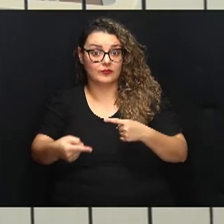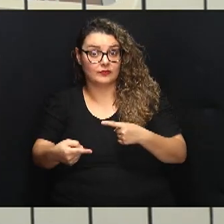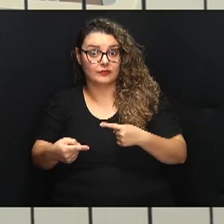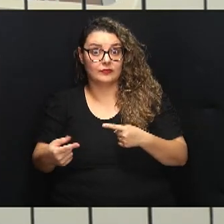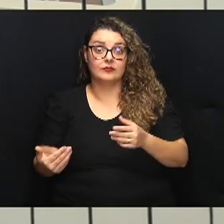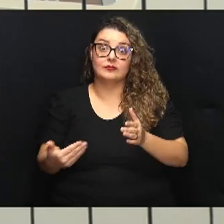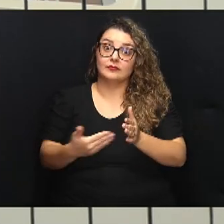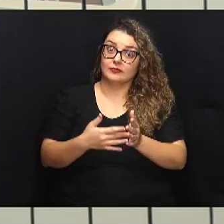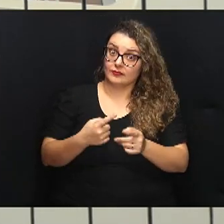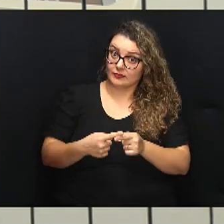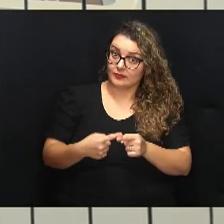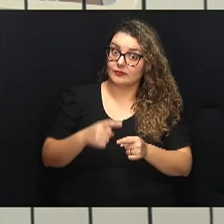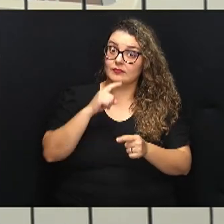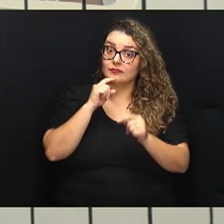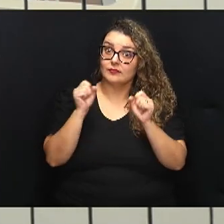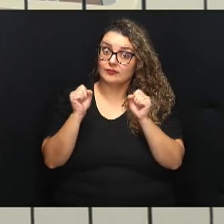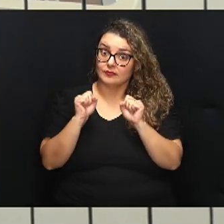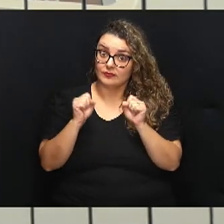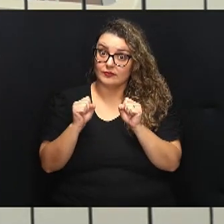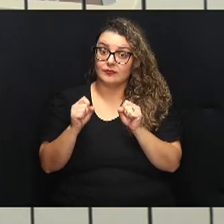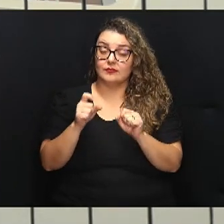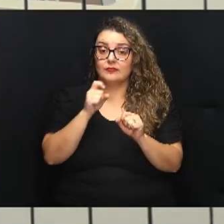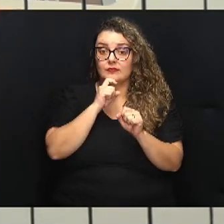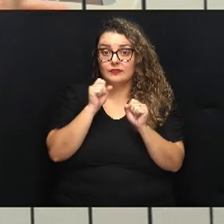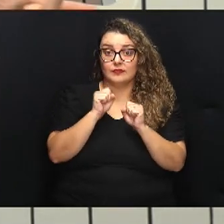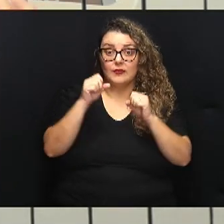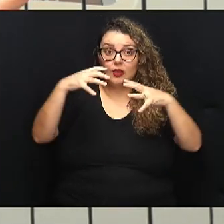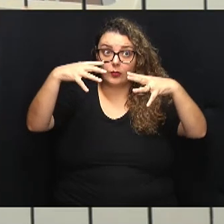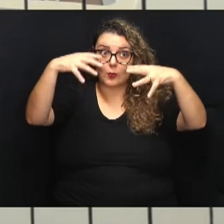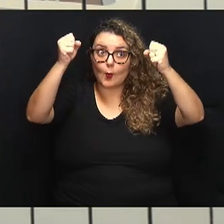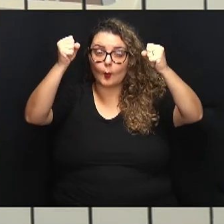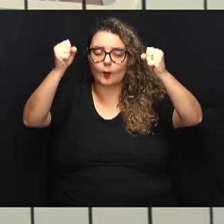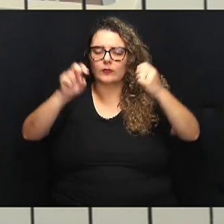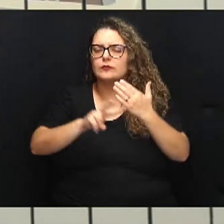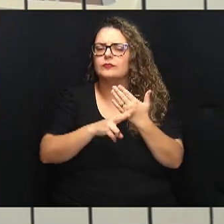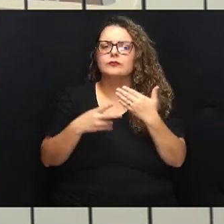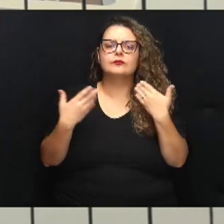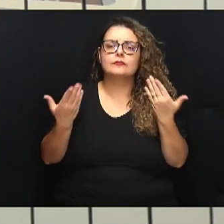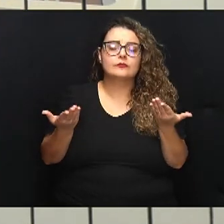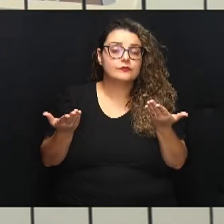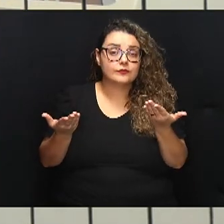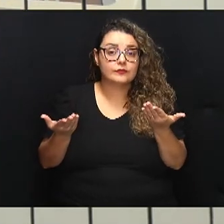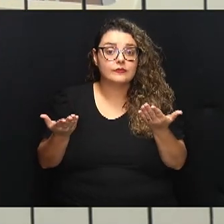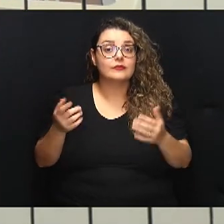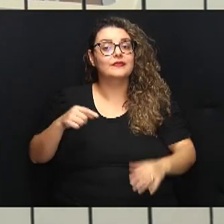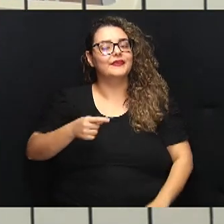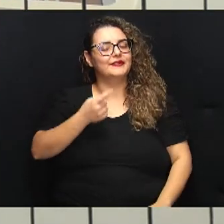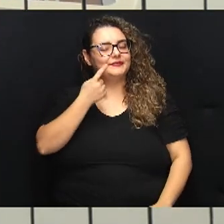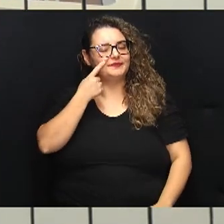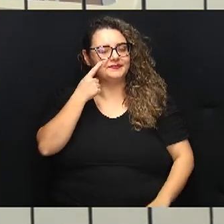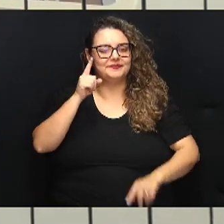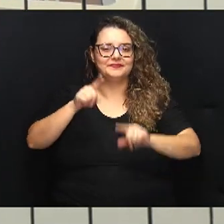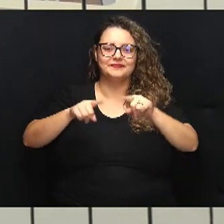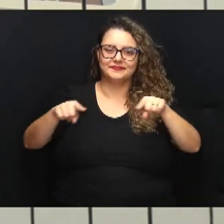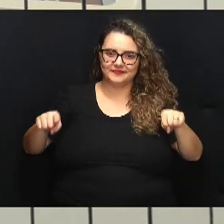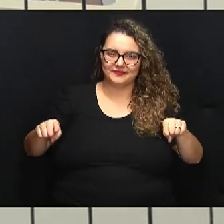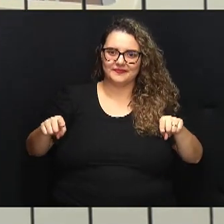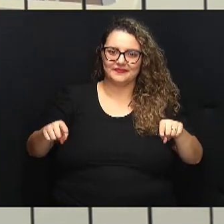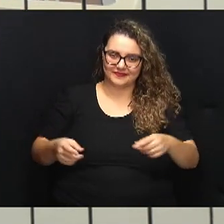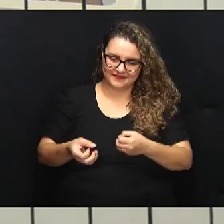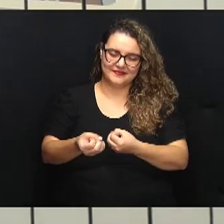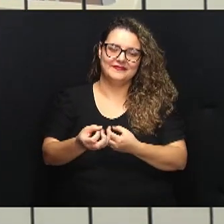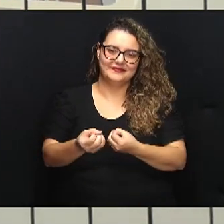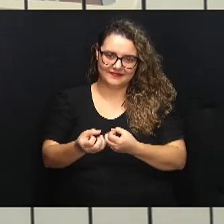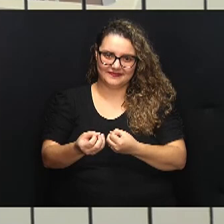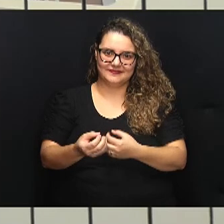porque estamos no inverno, tem frio, tem seca, que impacto isso traz? Vamos ver as variações e